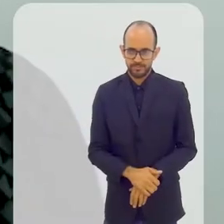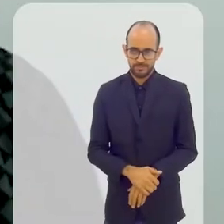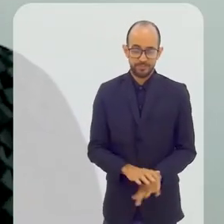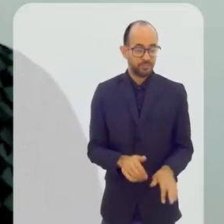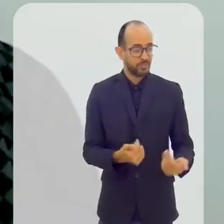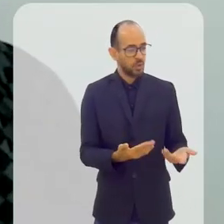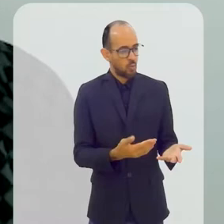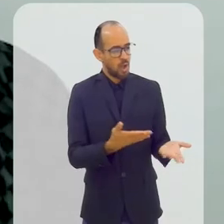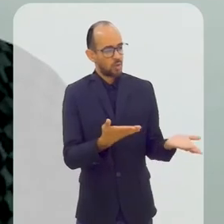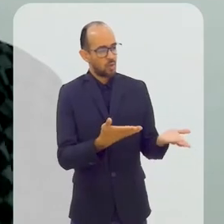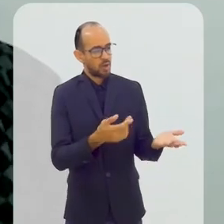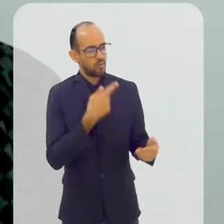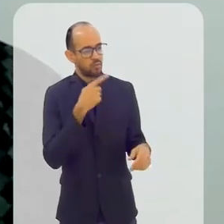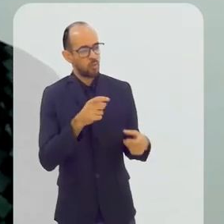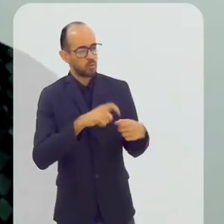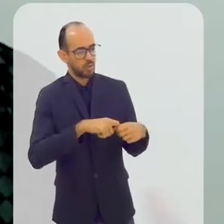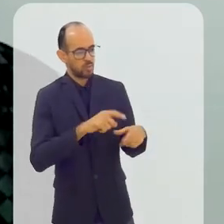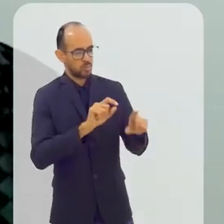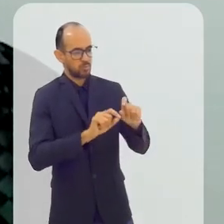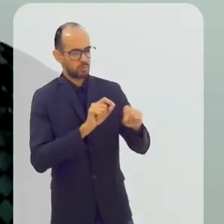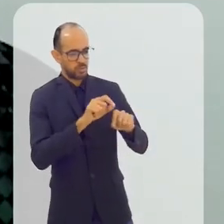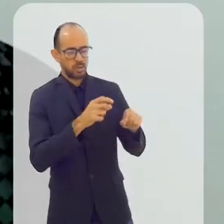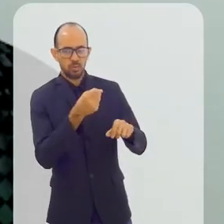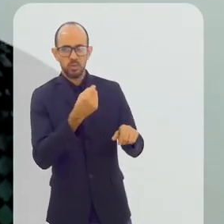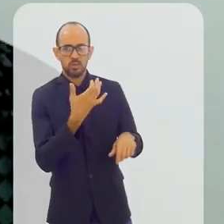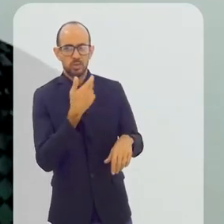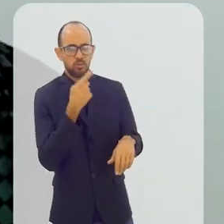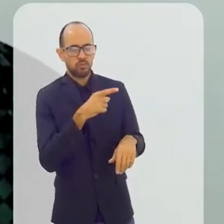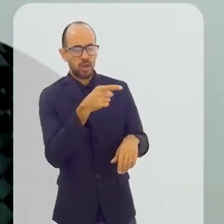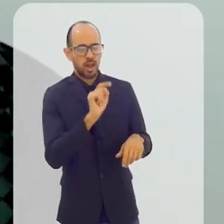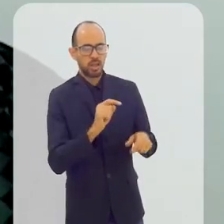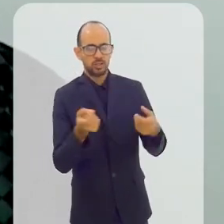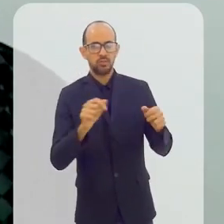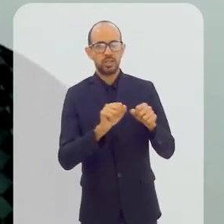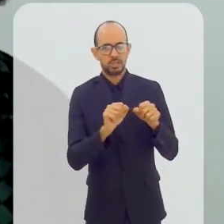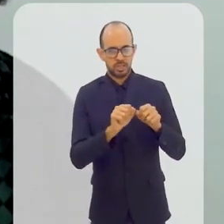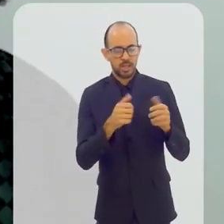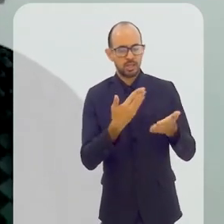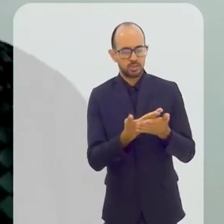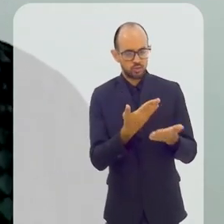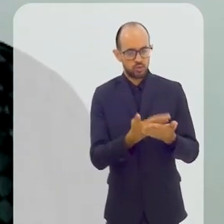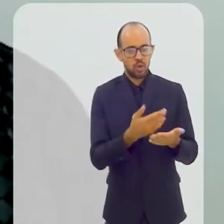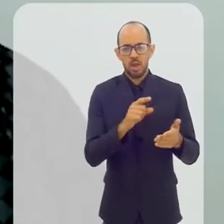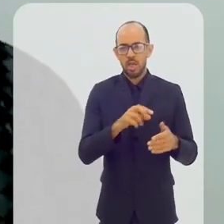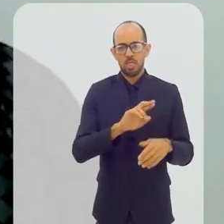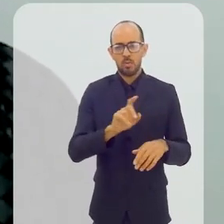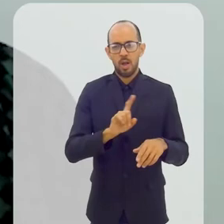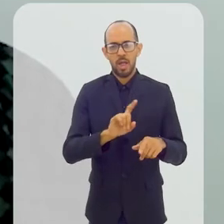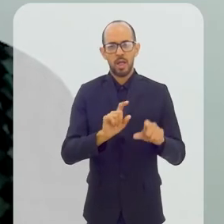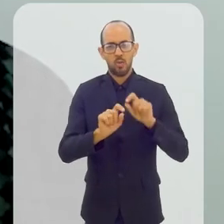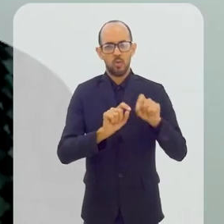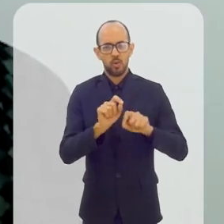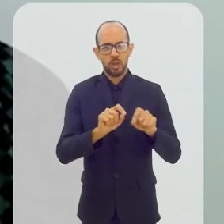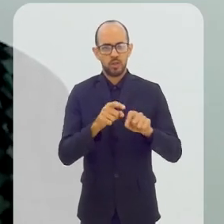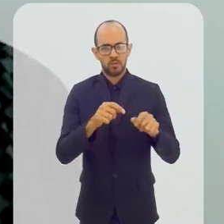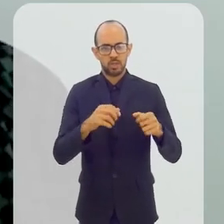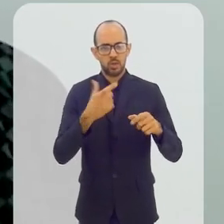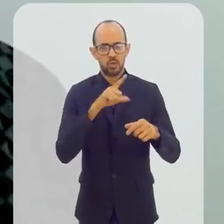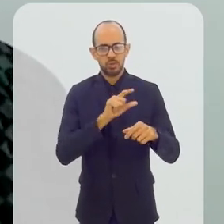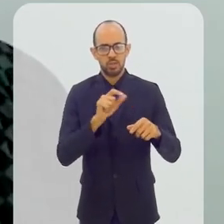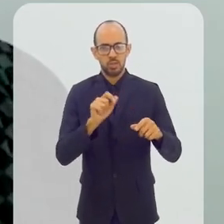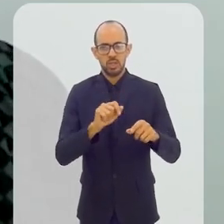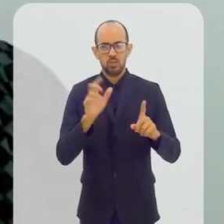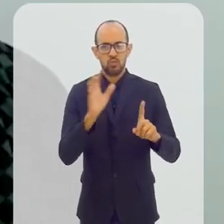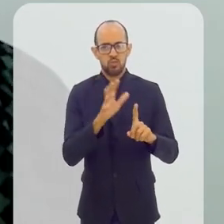voltando assim, né, essa questão da sensibilização. Quando você fala de trazer um projeto desse para uma escola, não necessariamente você vai